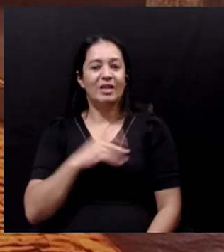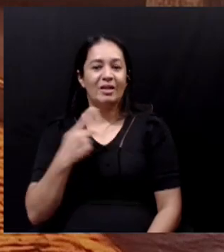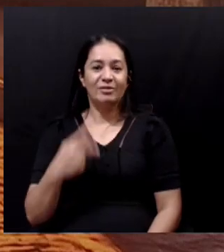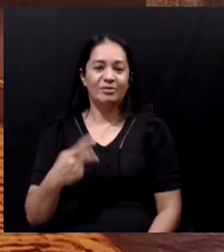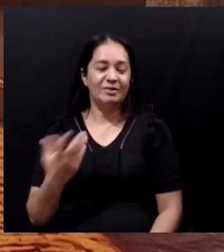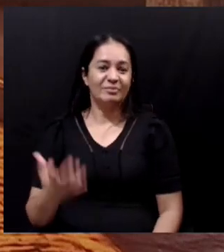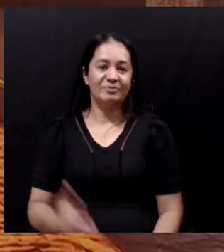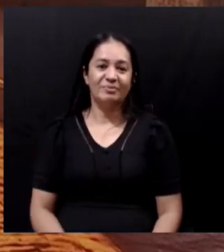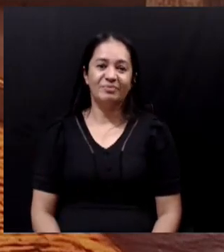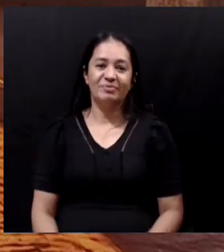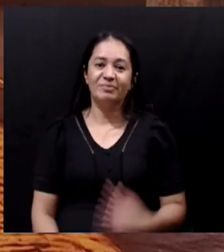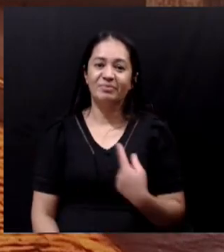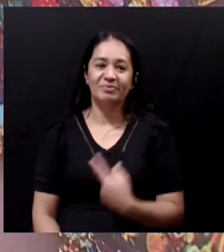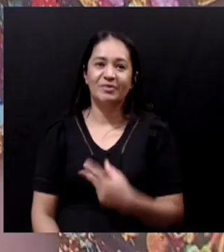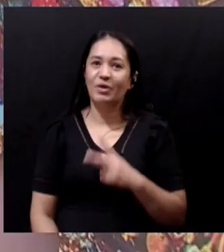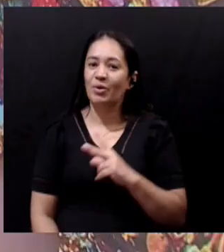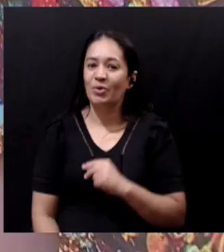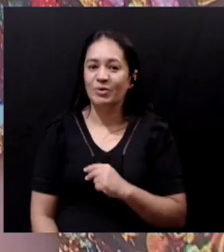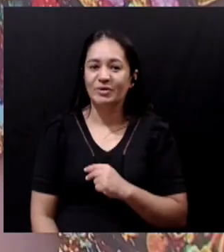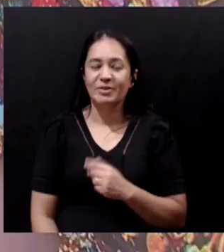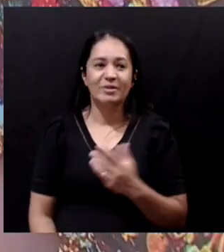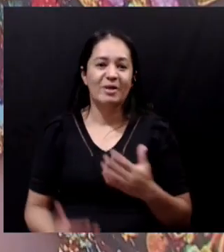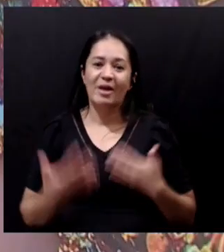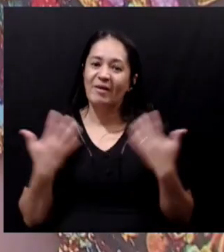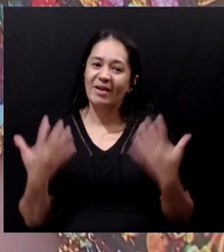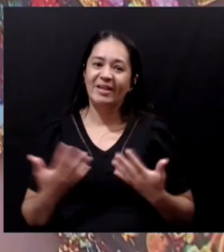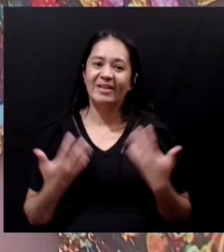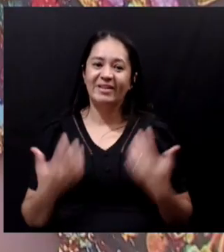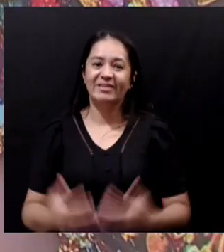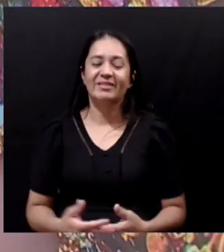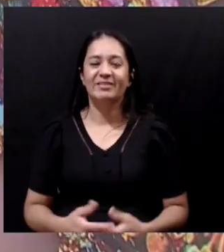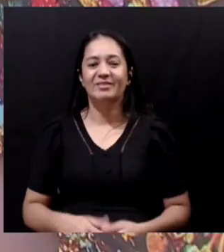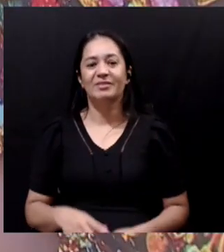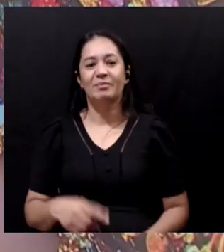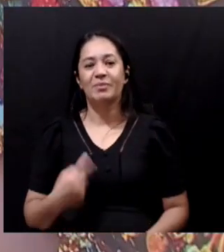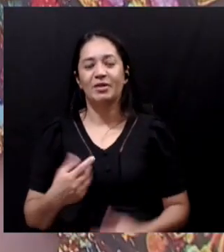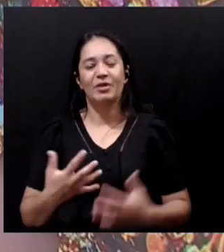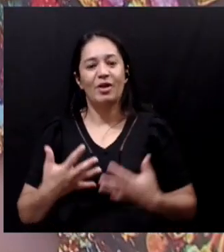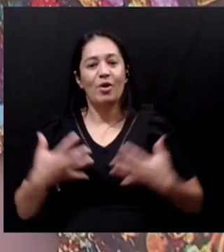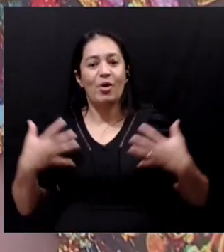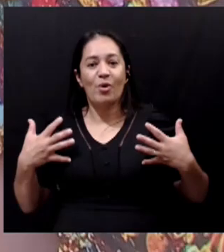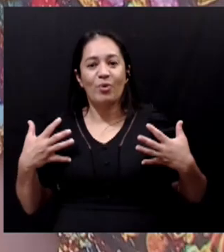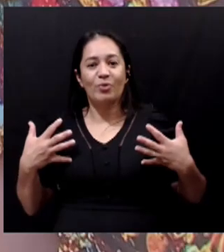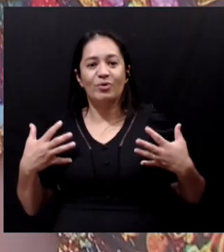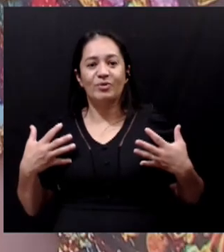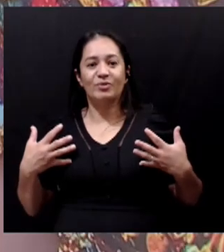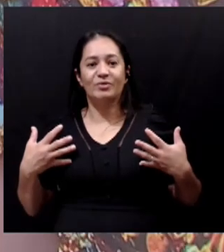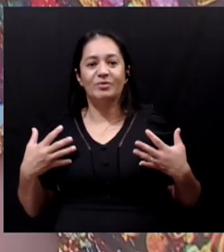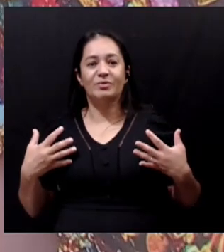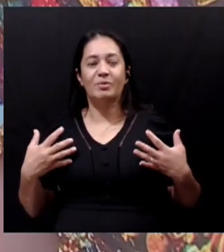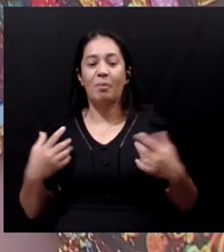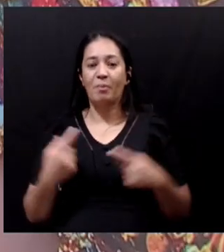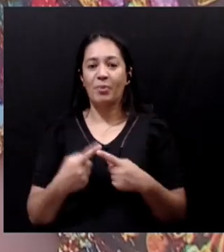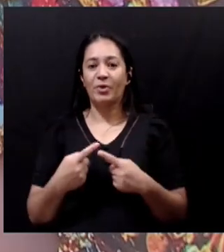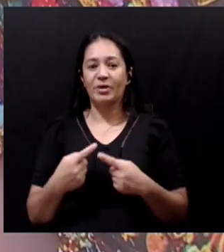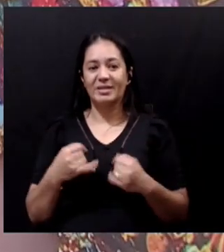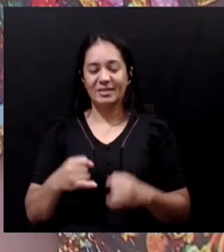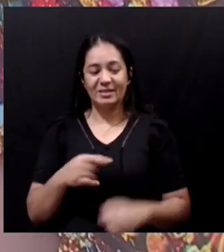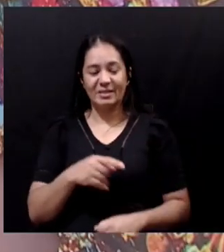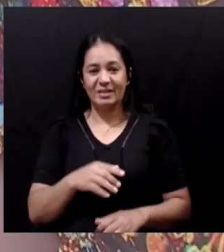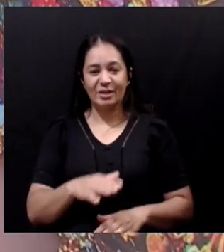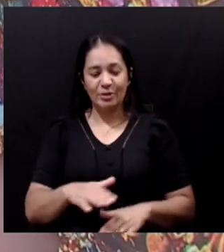gente, nossa, é uma alegria. É um orgulho, né? Porque se eles não tivessem crescido